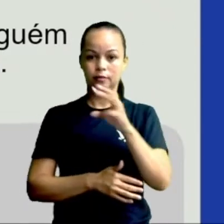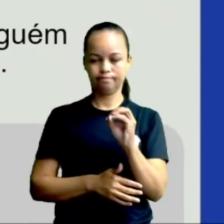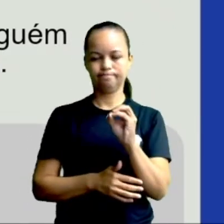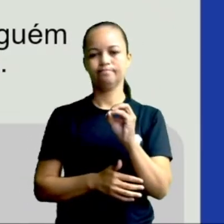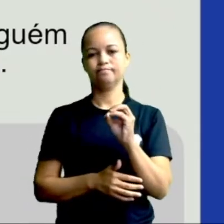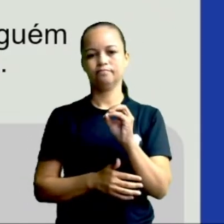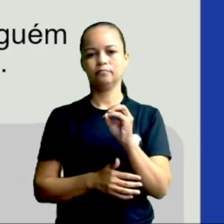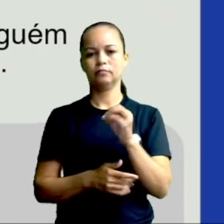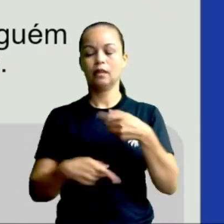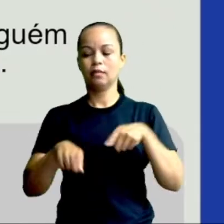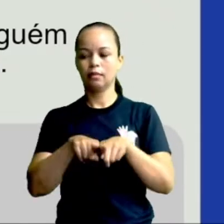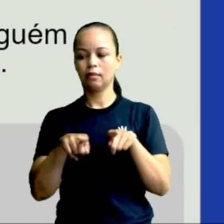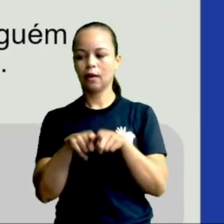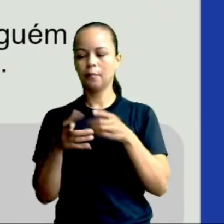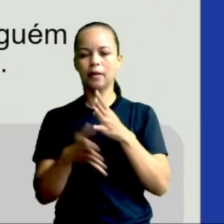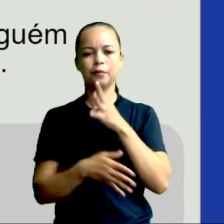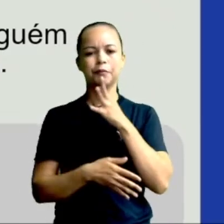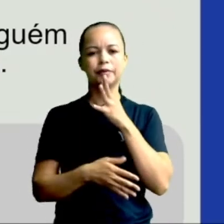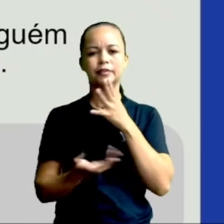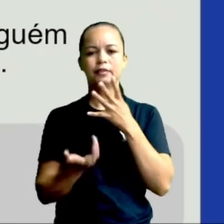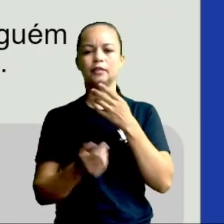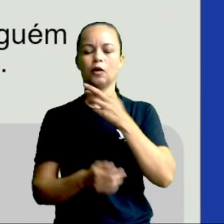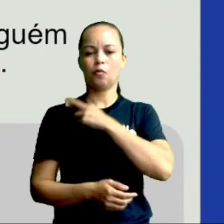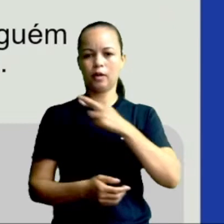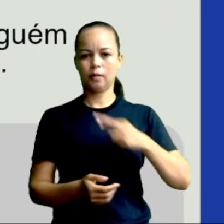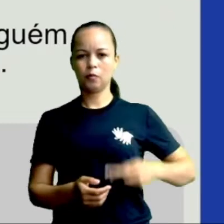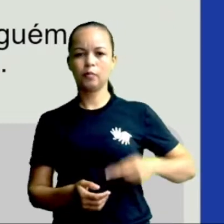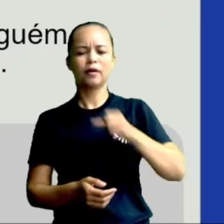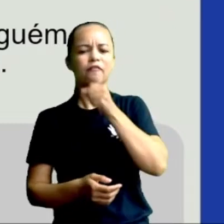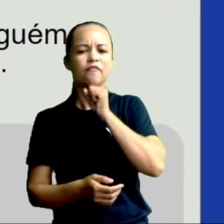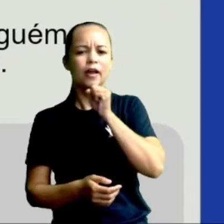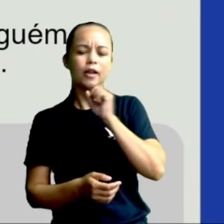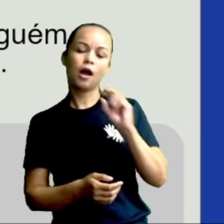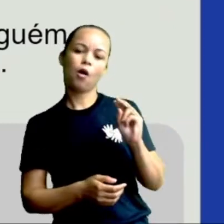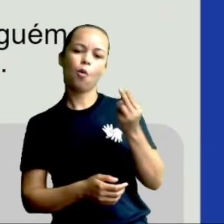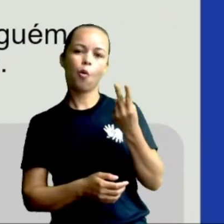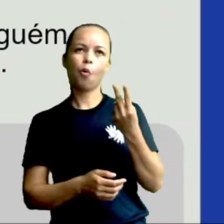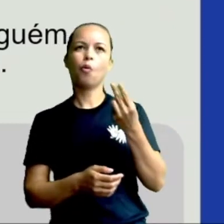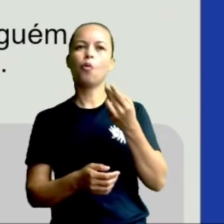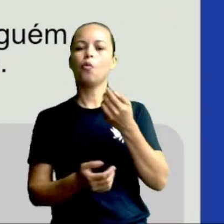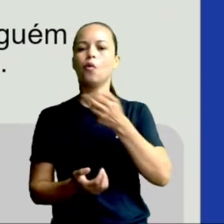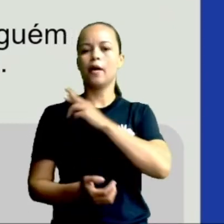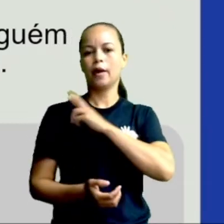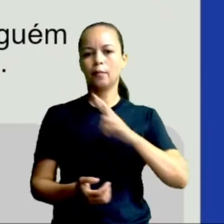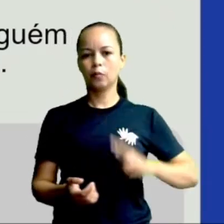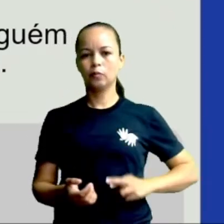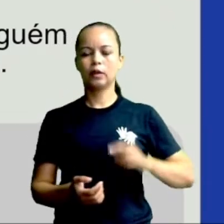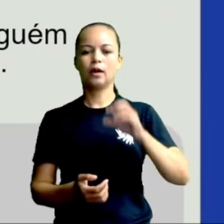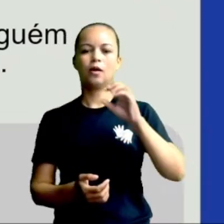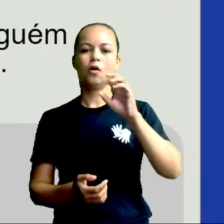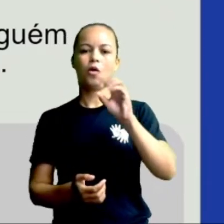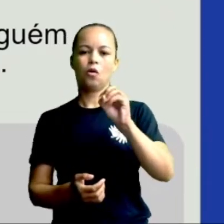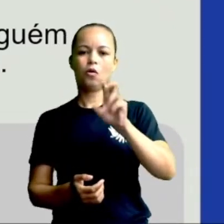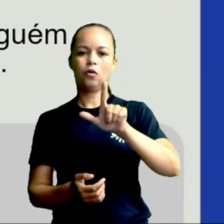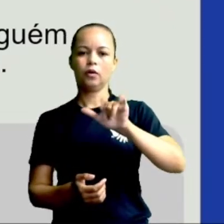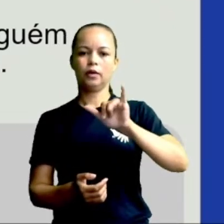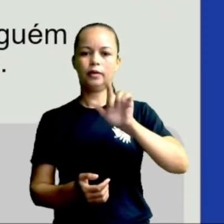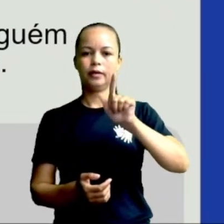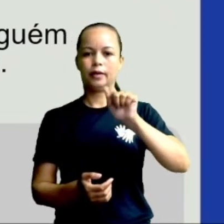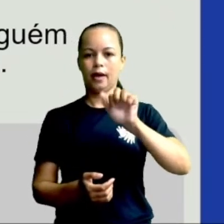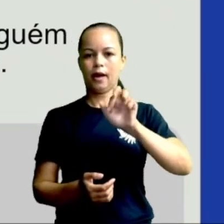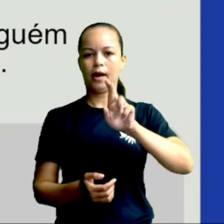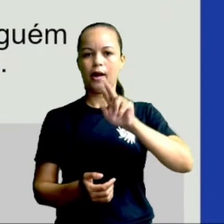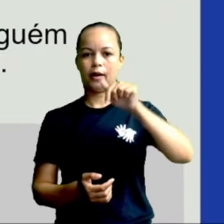1930. Também foi conhecida como a República Velha ou a República Oligárquica. Né?